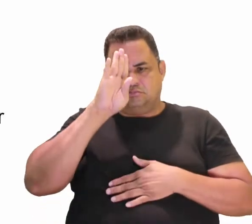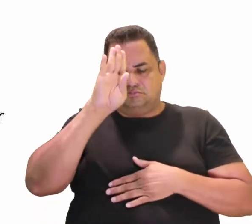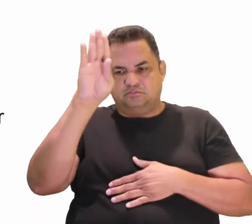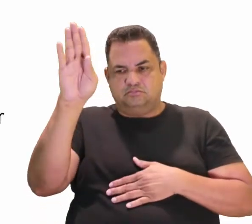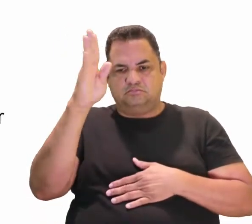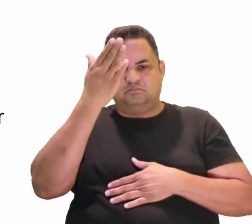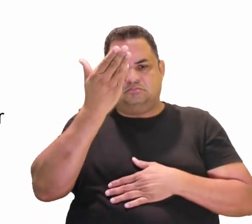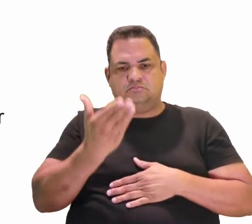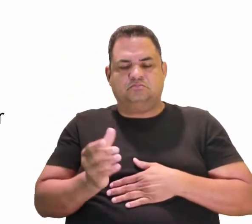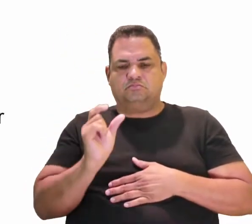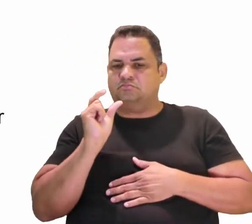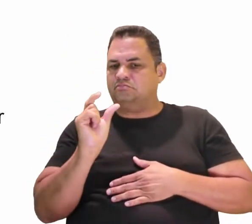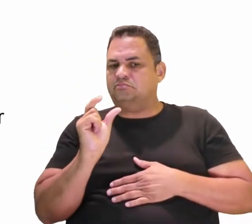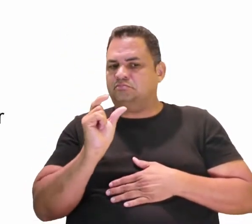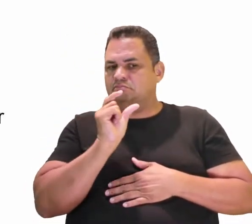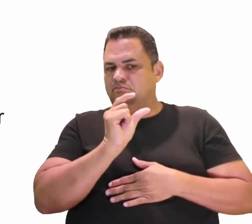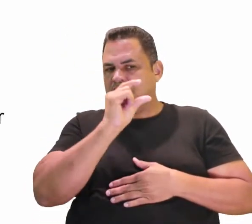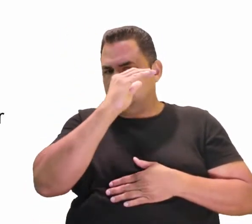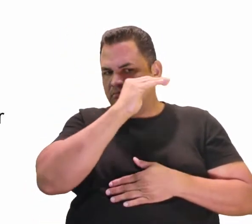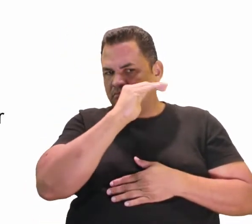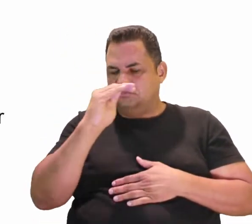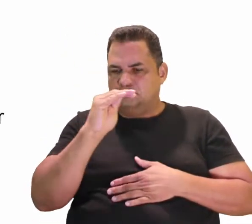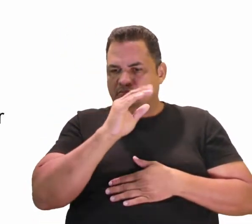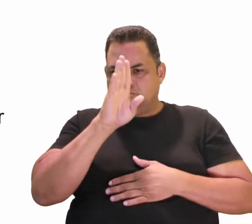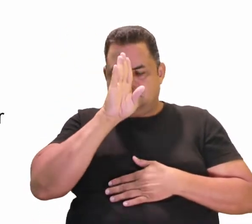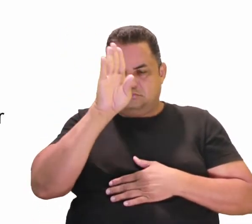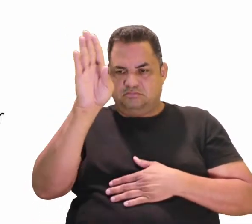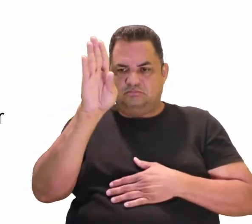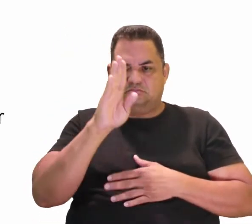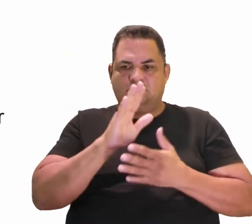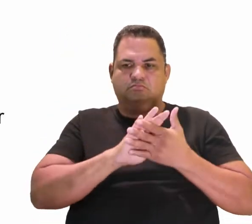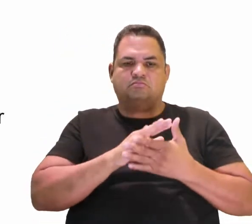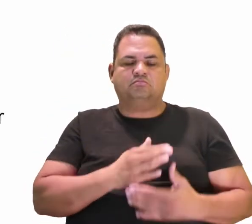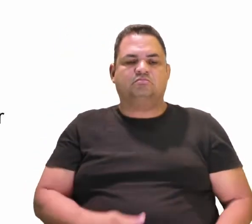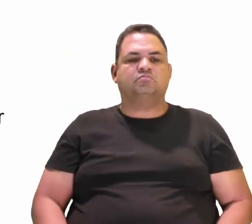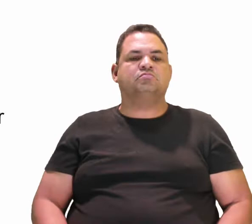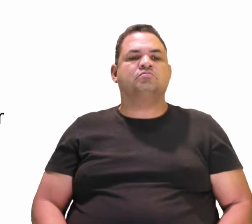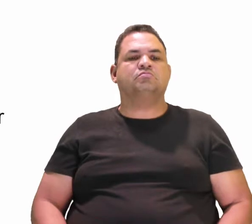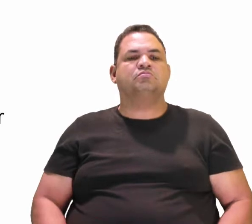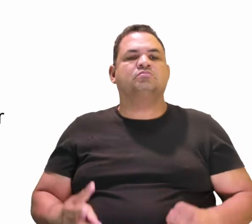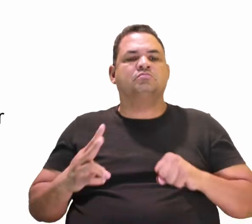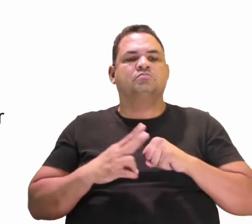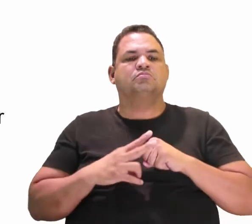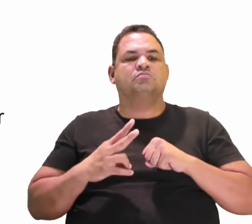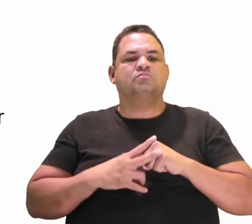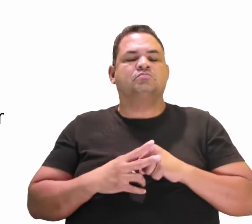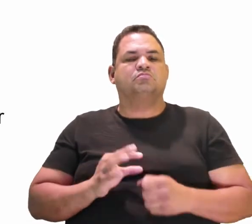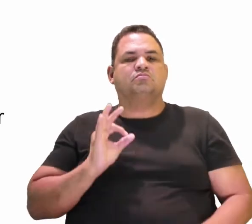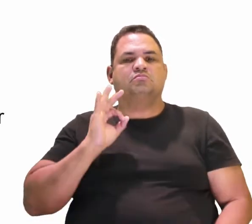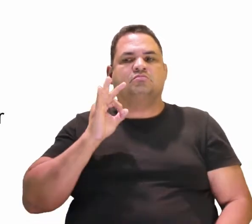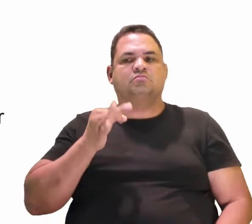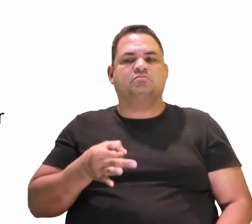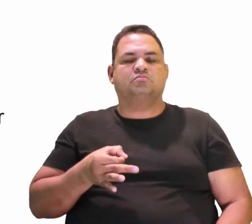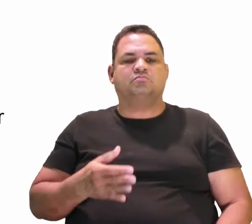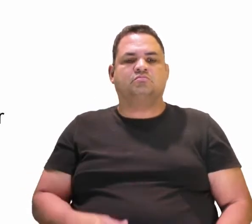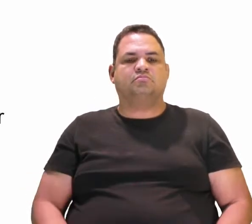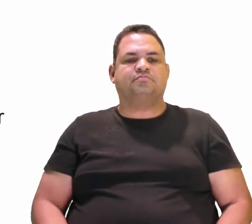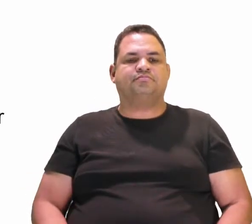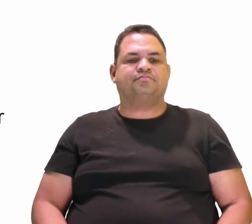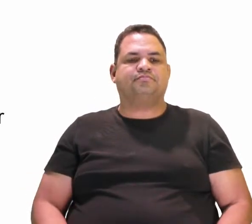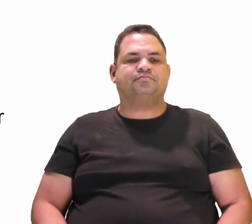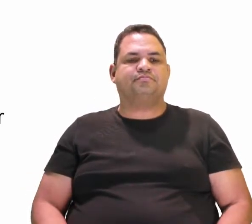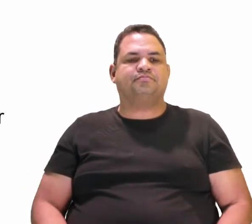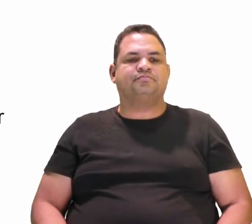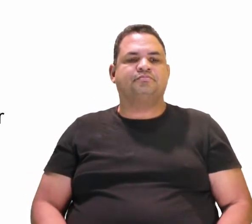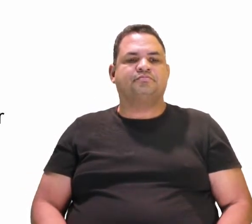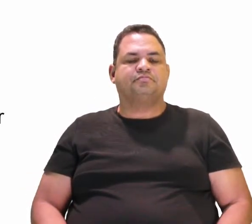principalmente essas palavras que estão em negrito, né? As palavras que estão em negrito, elas são verbos, certo? Essa aqui, inclusive,